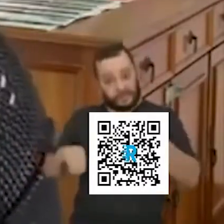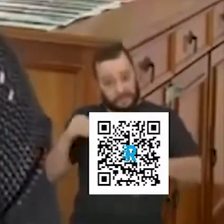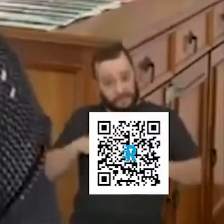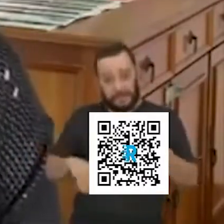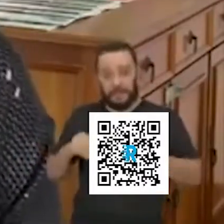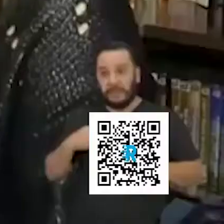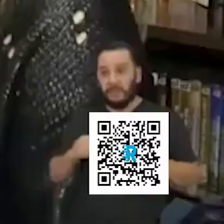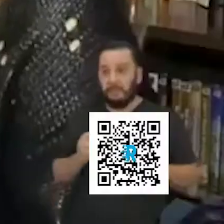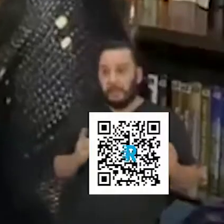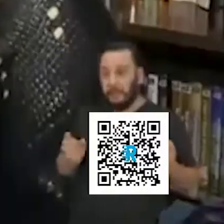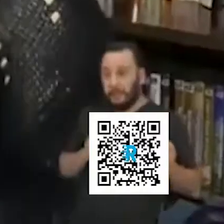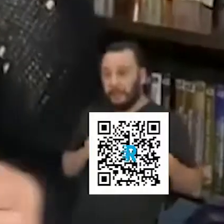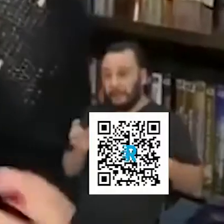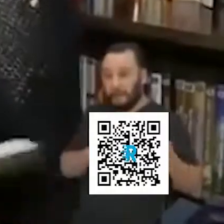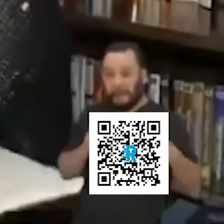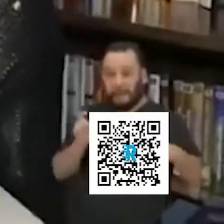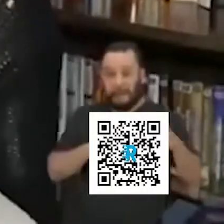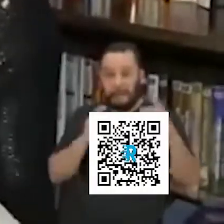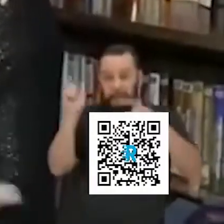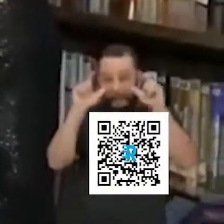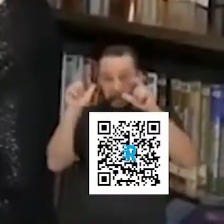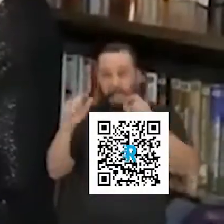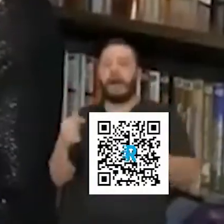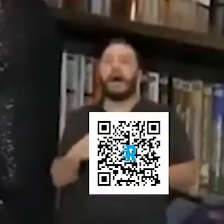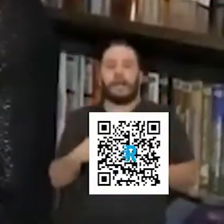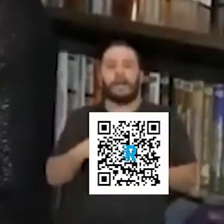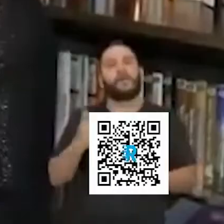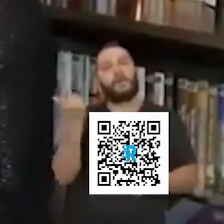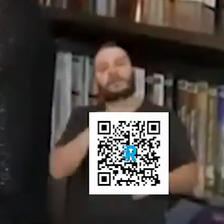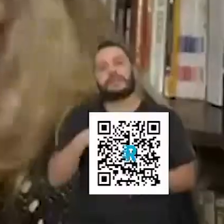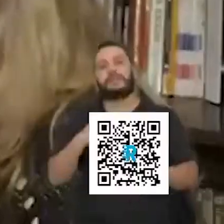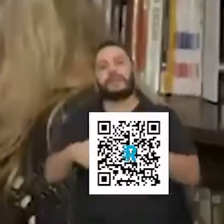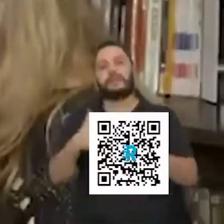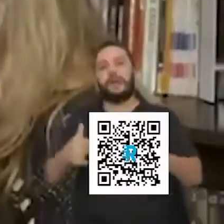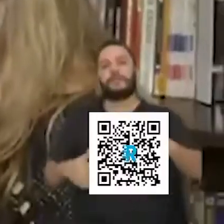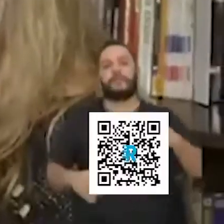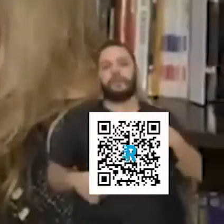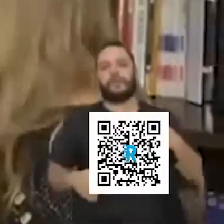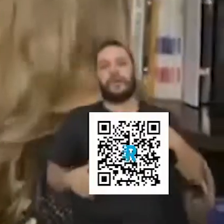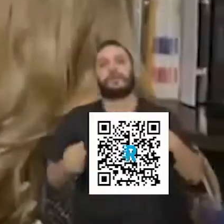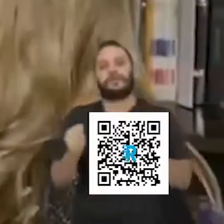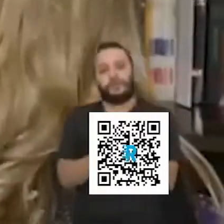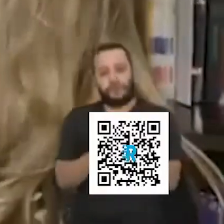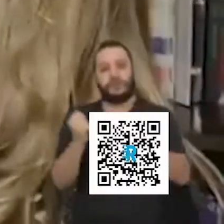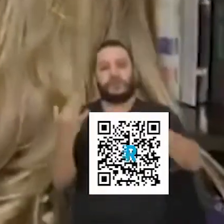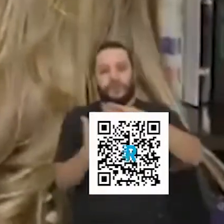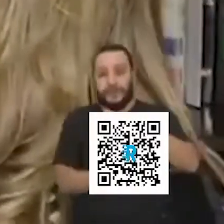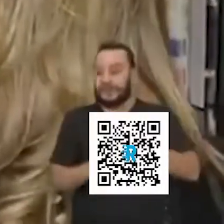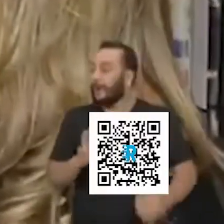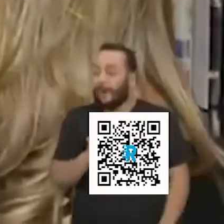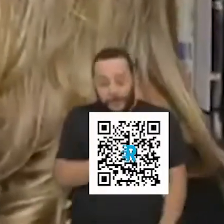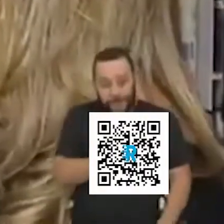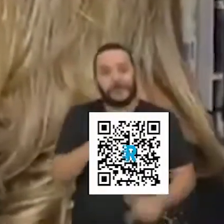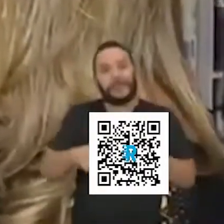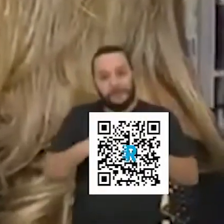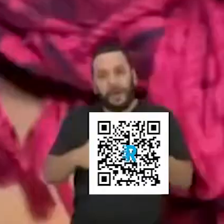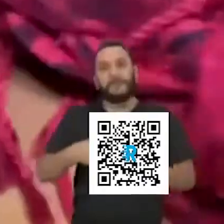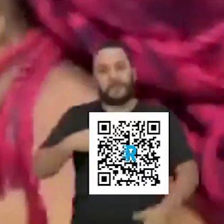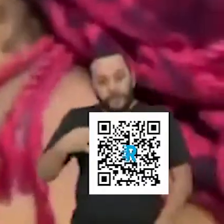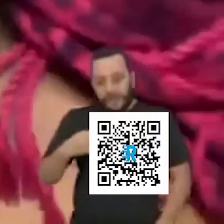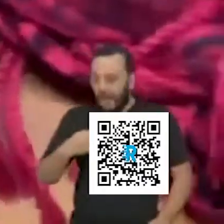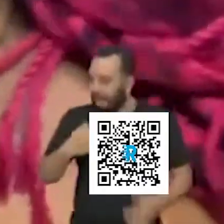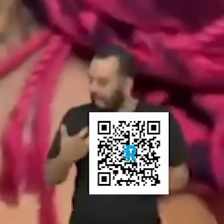de pânico. Foi aí que resolveu fazer trabalho voluntário com imigrantes. Se apaixonou e quis transformar a atividade